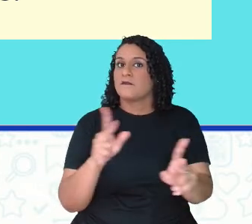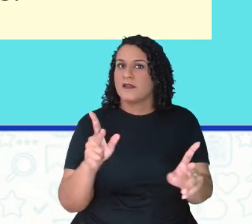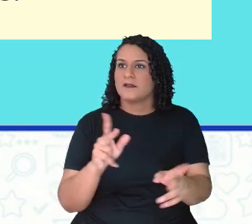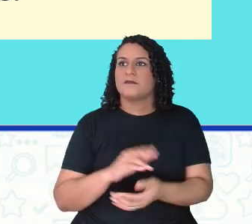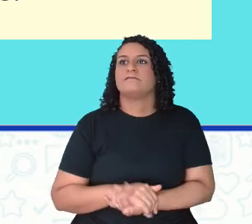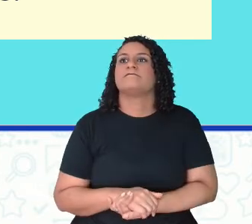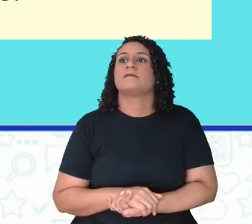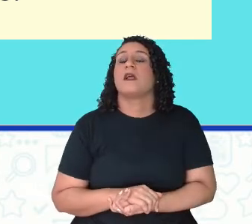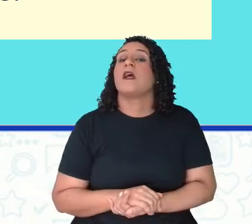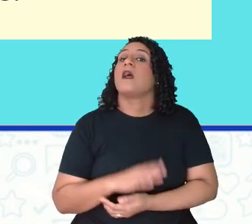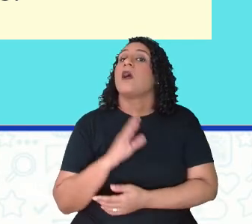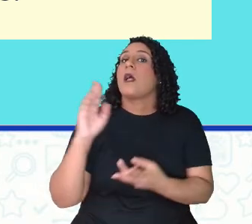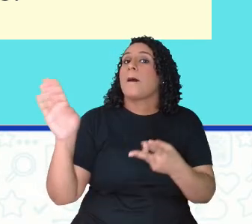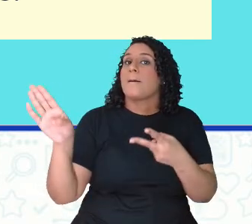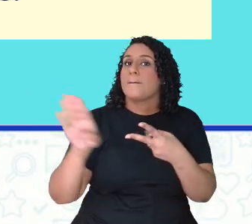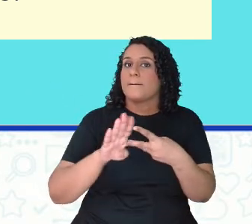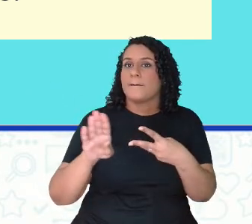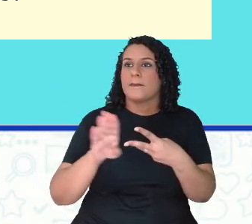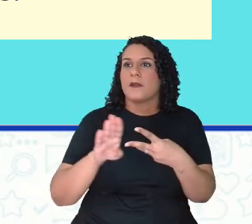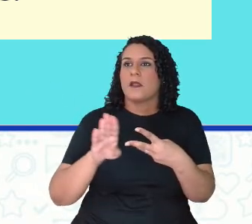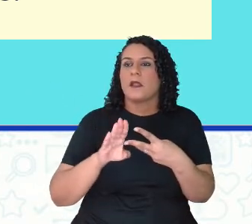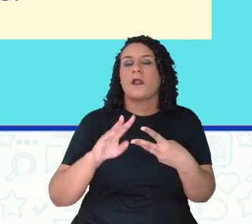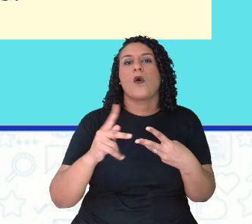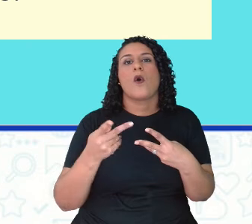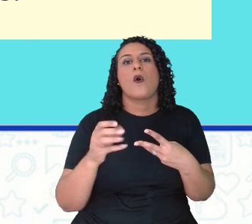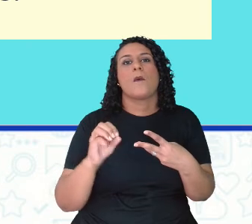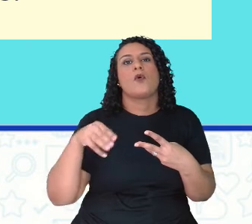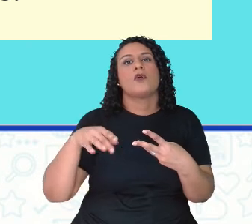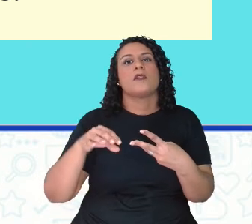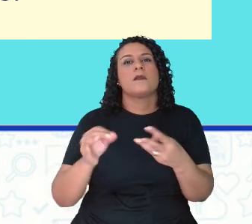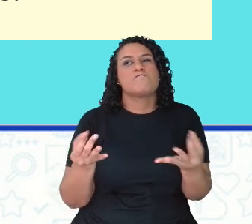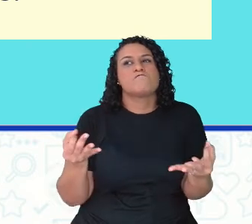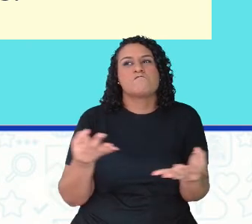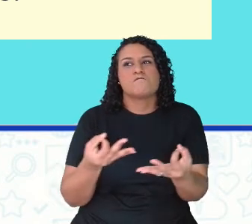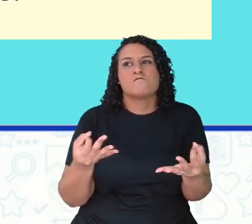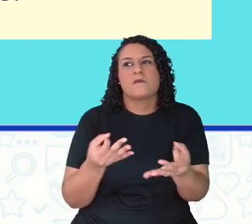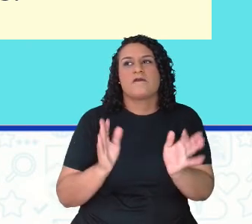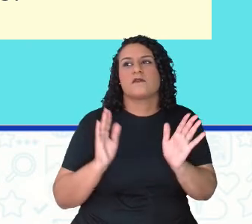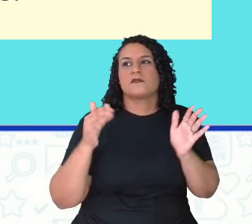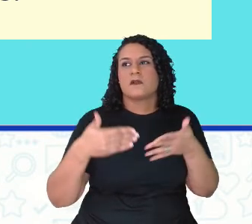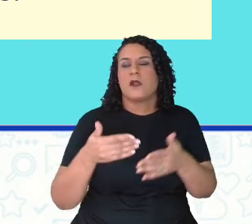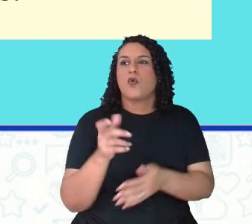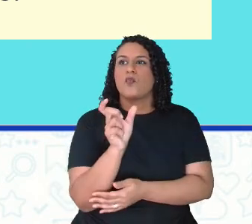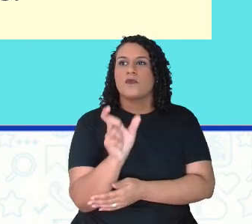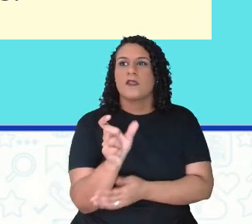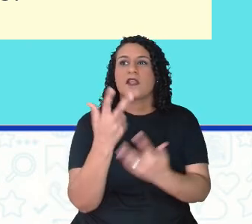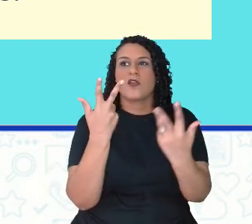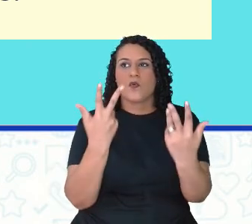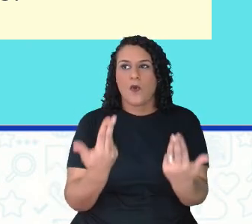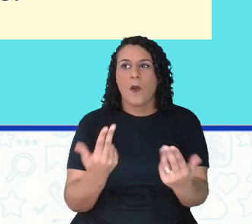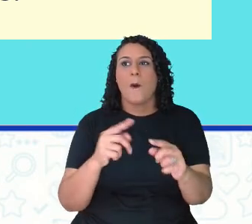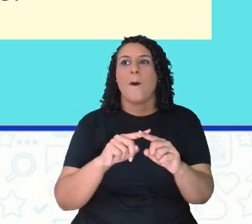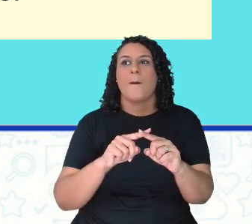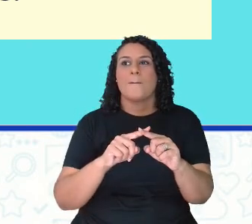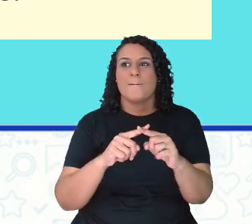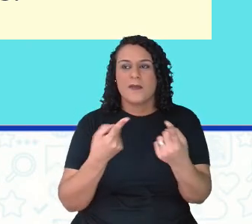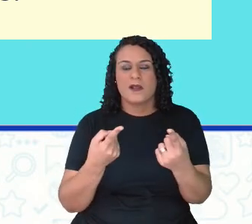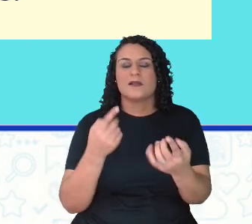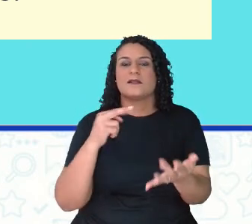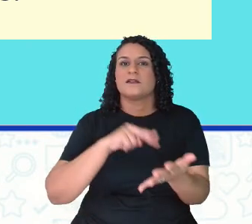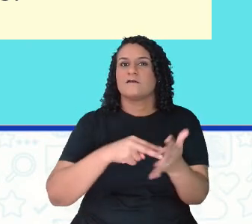diferentes. Já a homonímia perfeita, porque se refere a um termo igual com